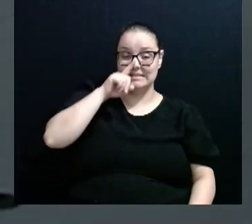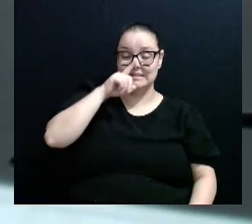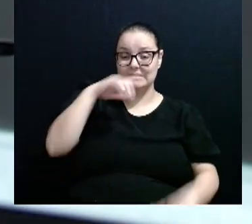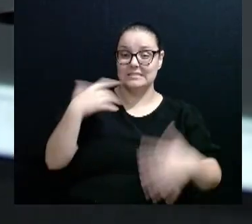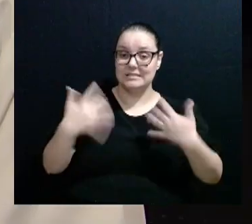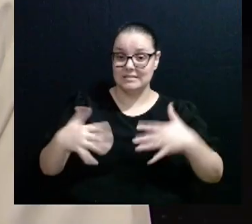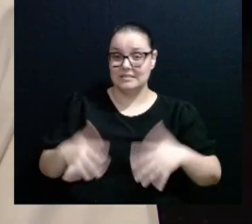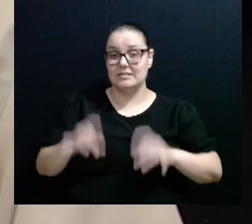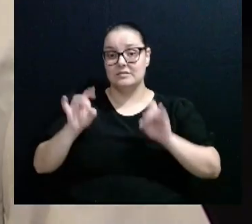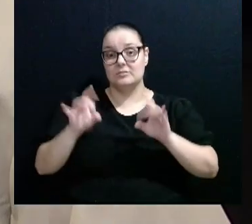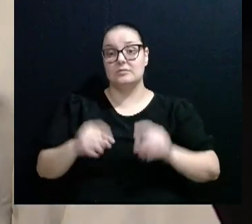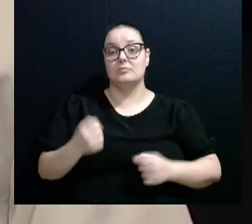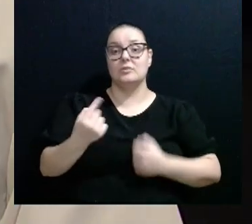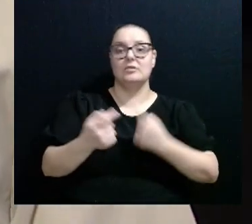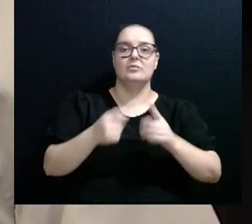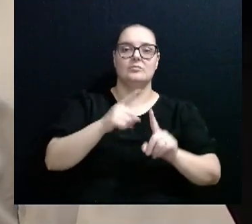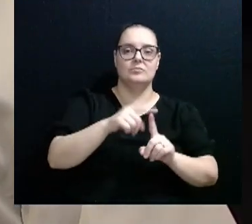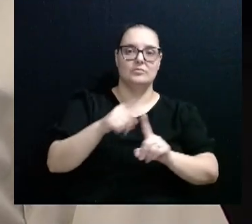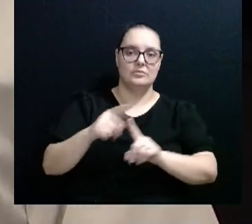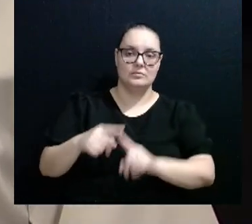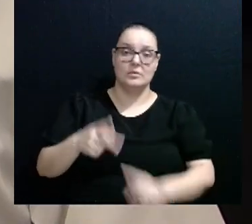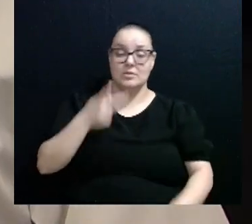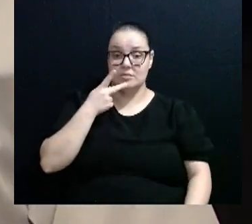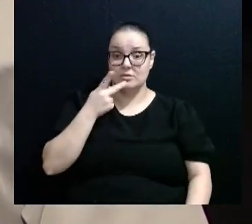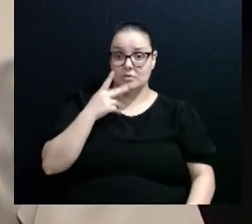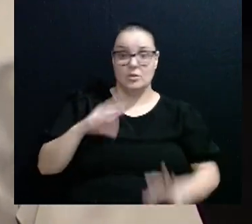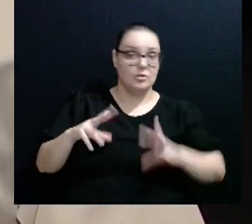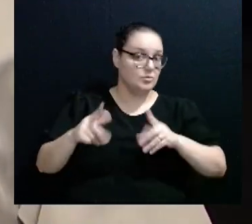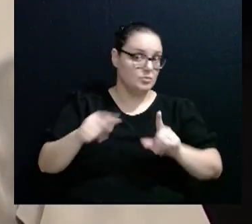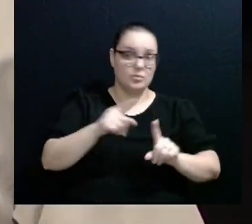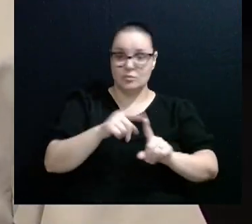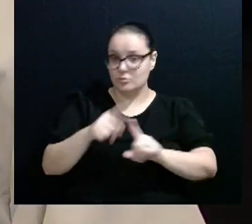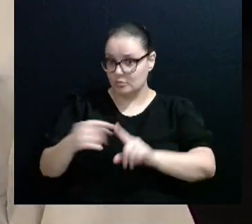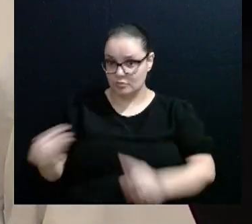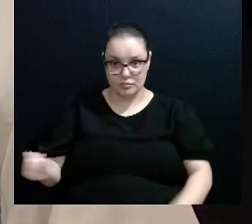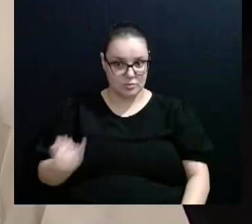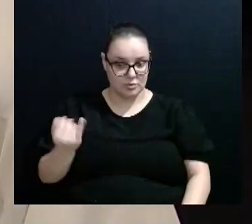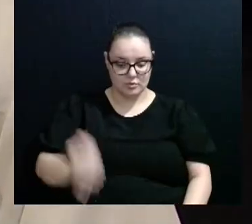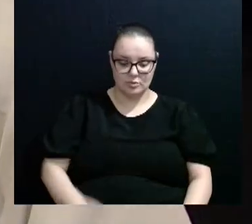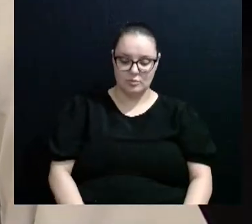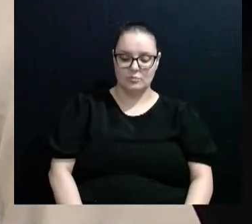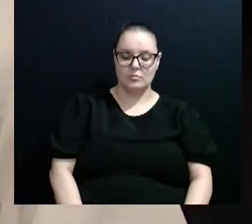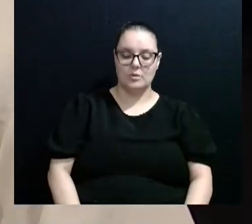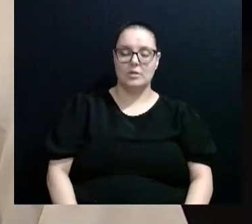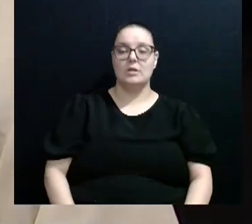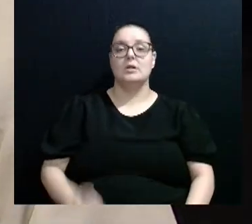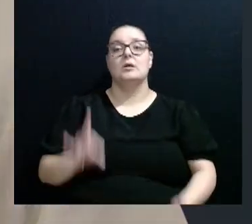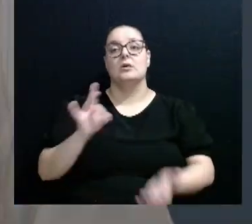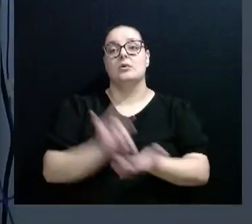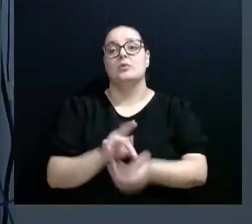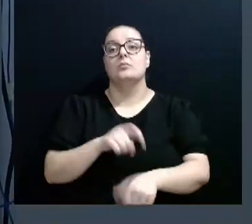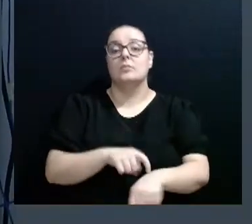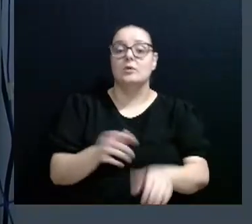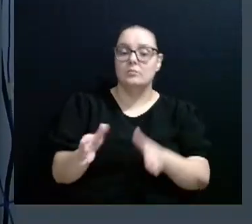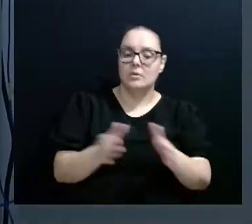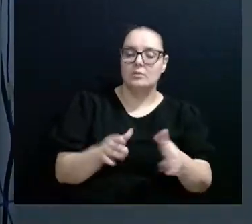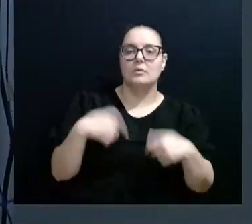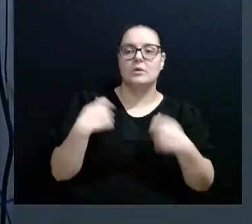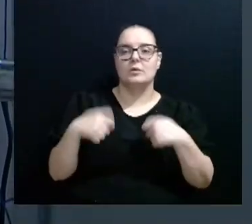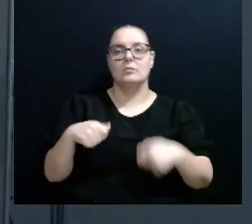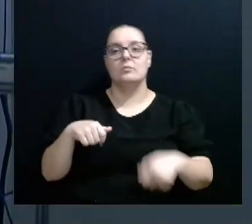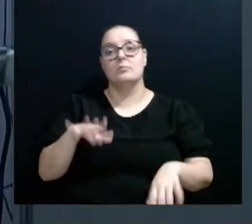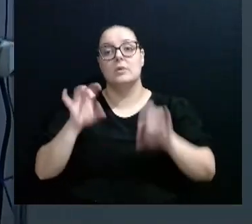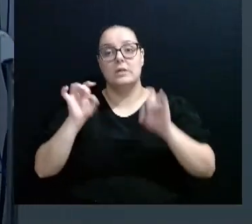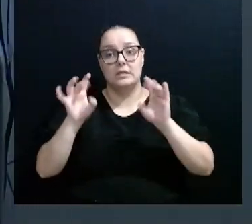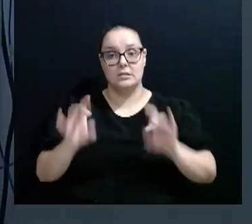tipos sanguíneos. A gente fala sempre que todos os tipos são importantes, né? Mas a gente realmente passa por períodos com necessidades mais específicas.